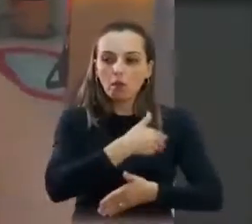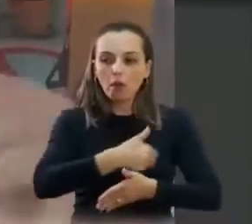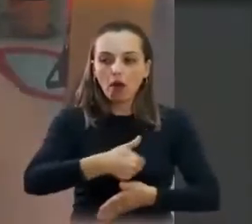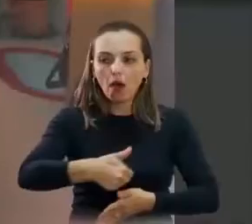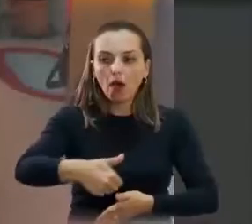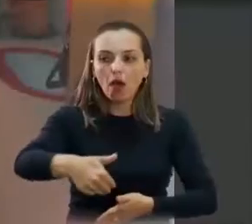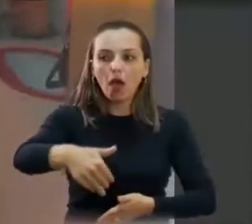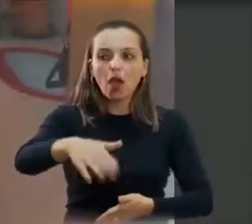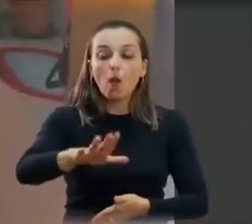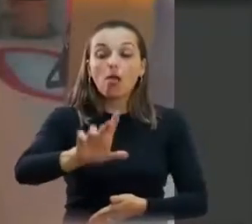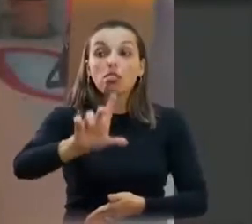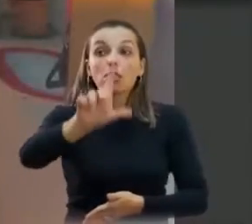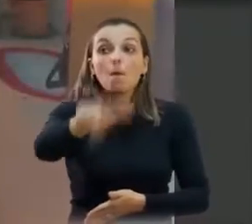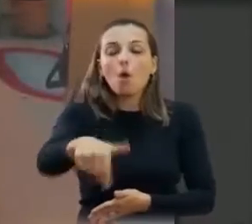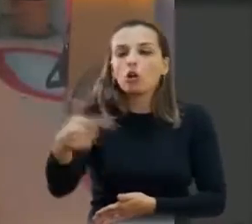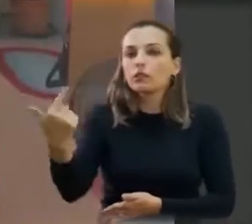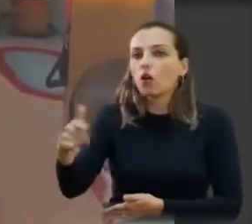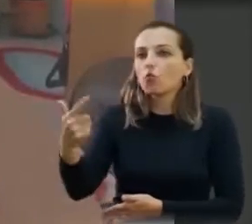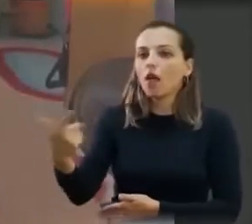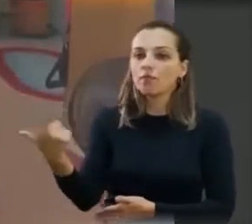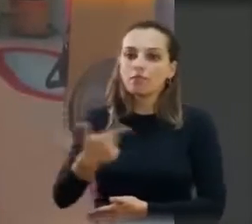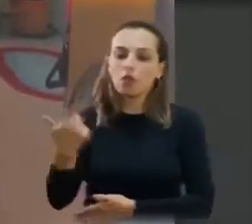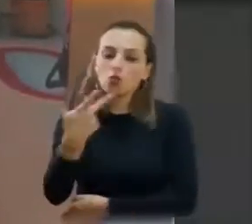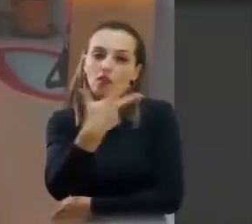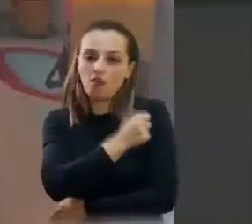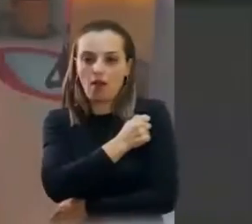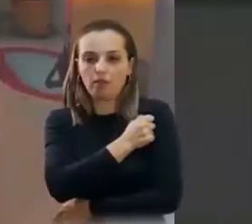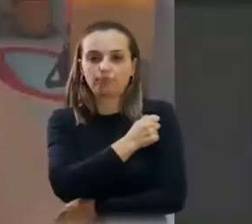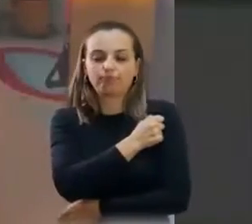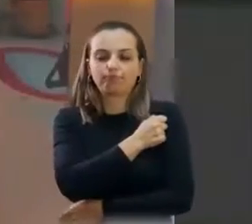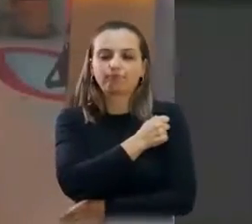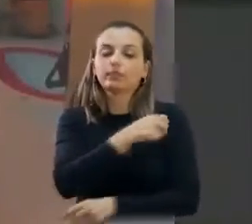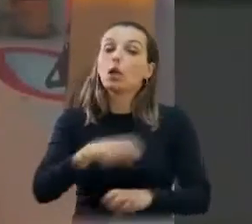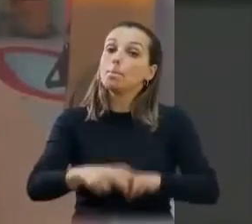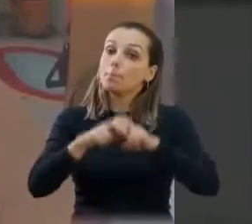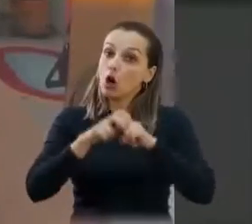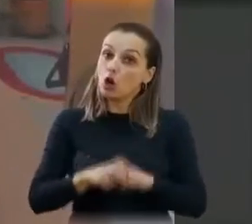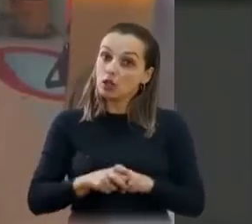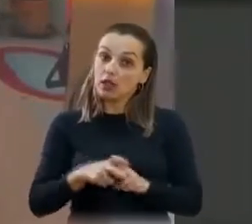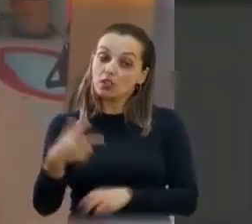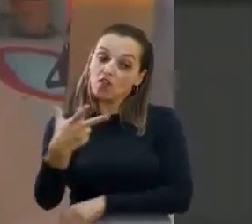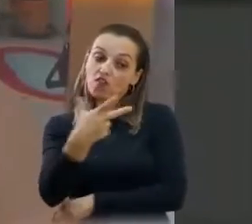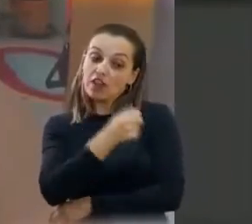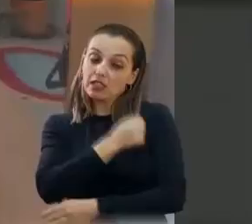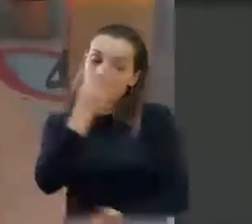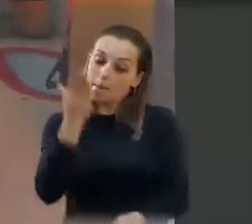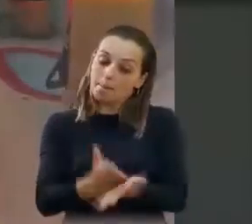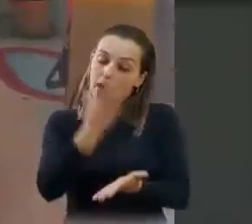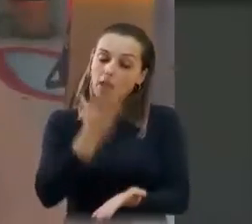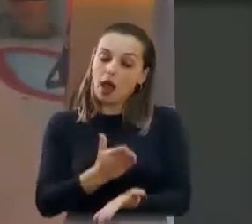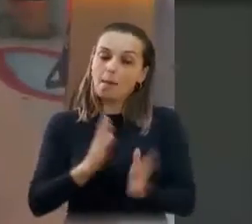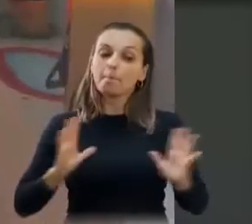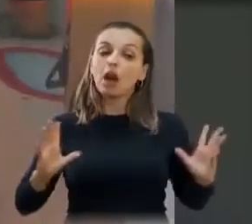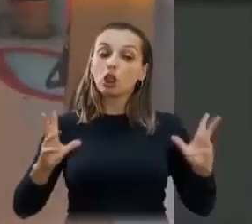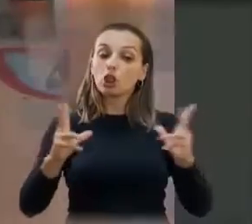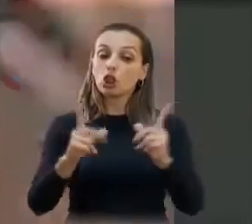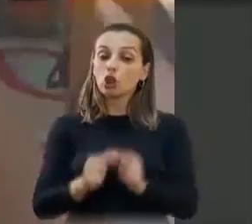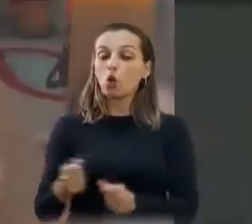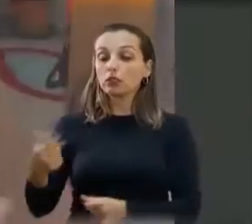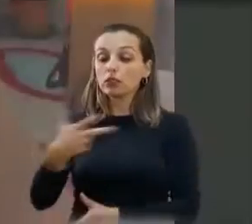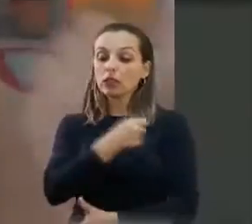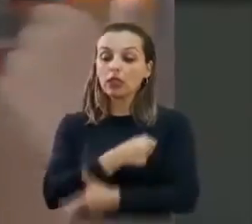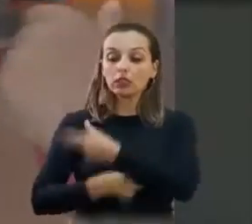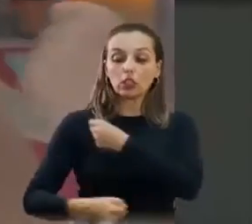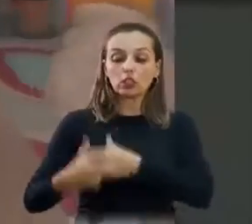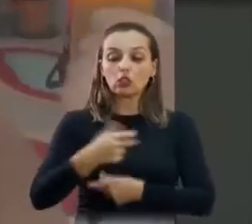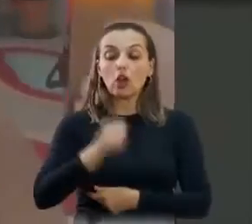não ter a segunda dose para aquelas vacinas que venceriam. Por isso, as doses foram poupadas para poder dar imunização total